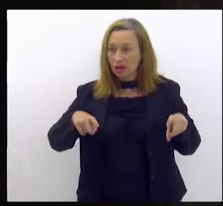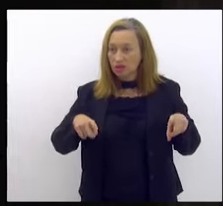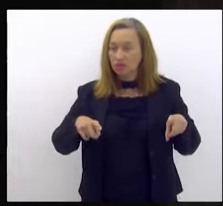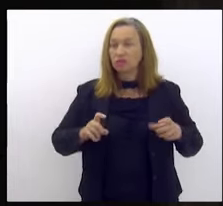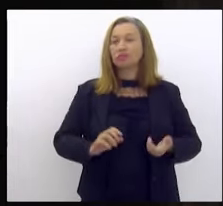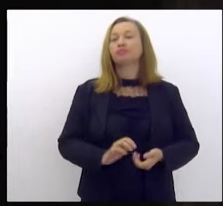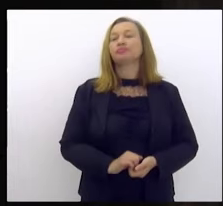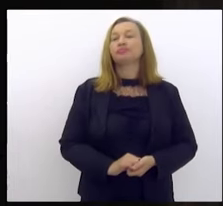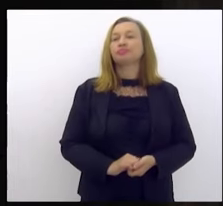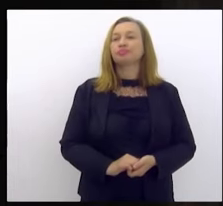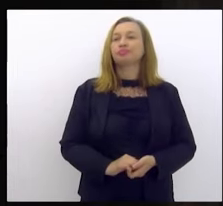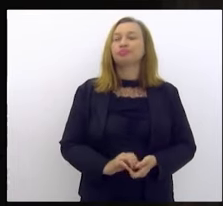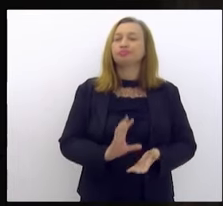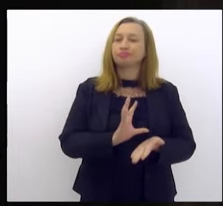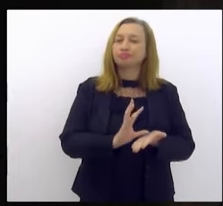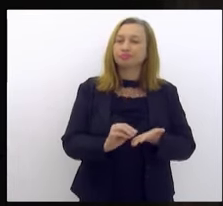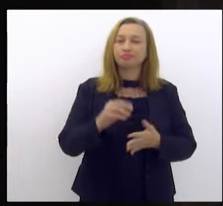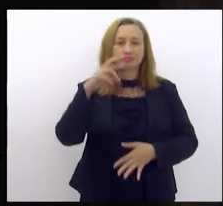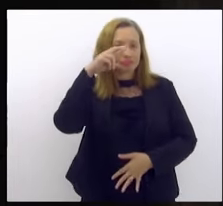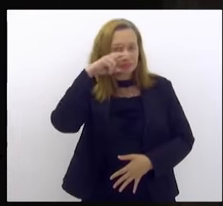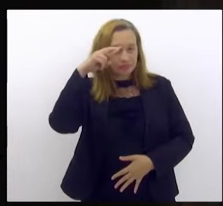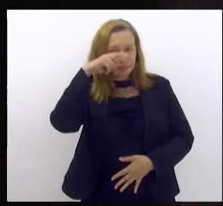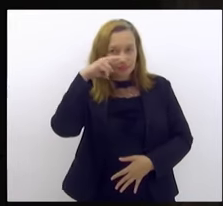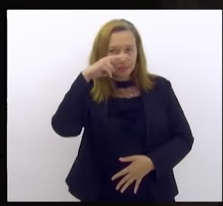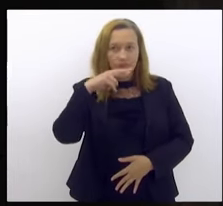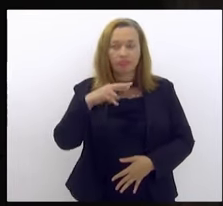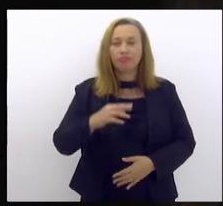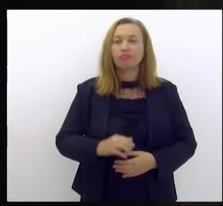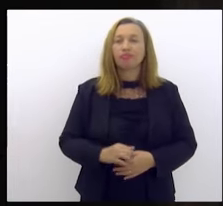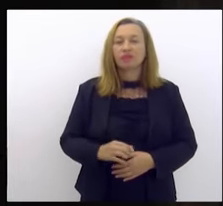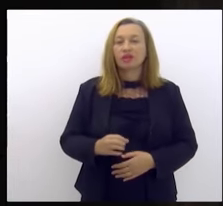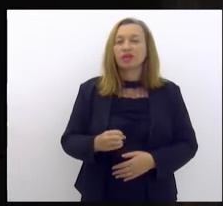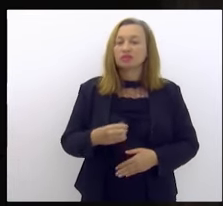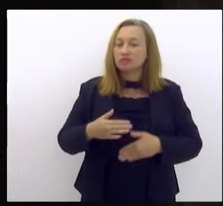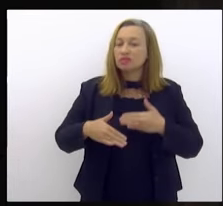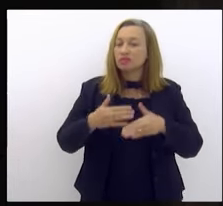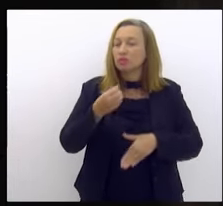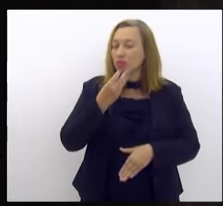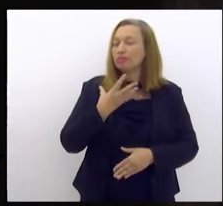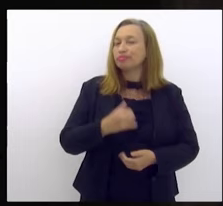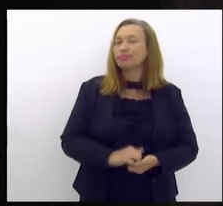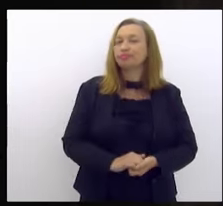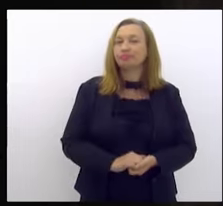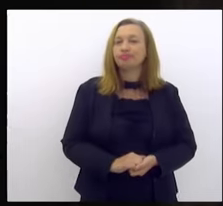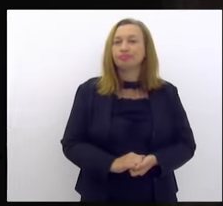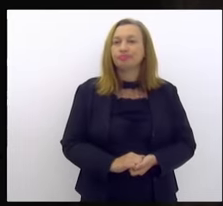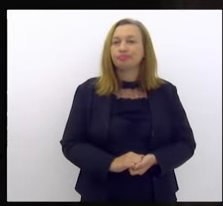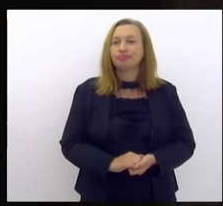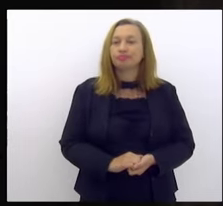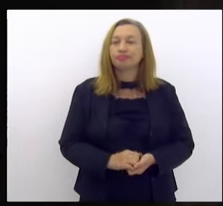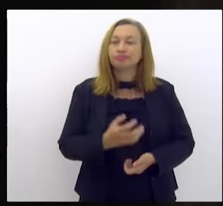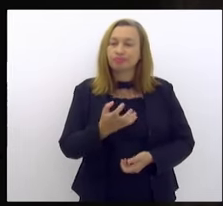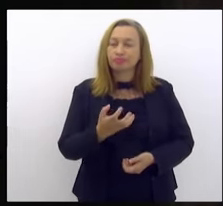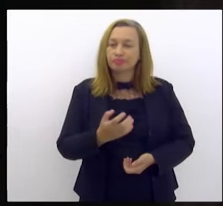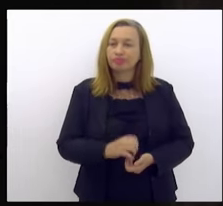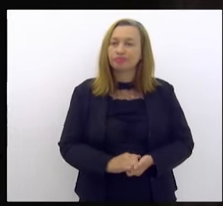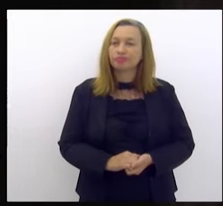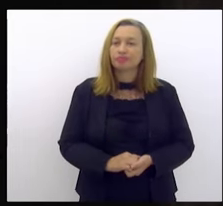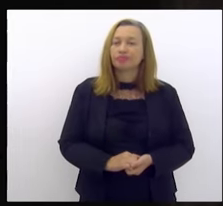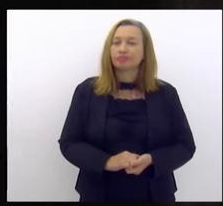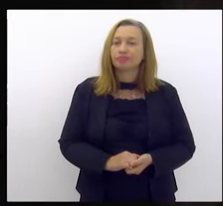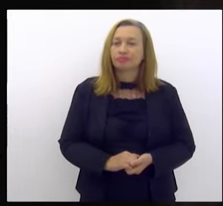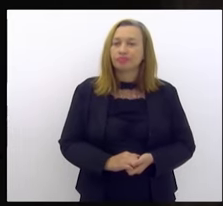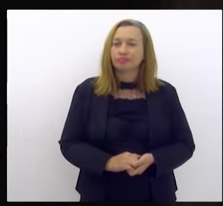mandato pautado nas fiscalizações e que vem surtindo muito efeito, vem surtindo muito efeito. Eu quero aqui, de antemão,